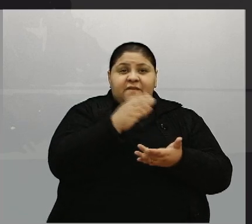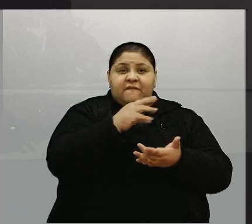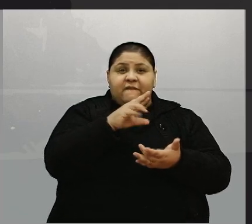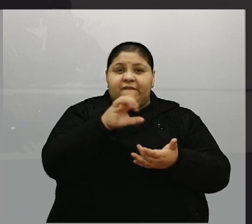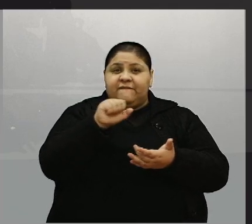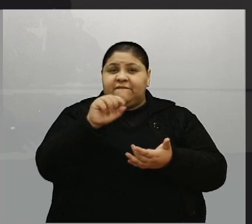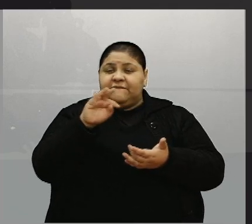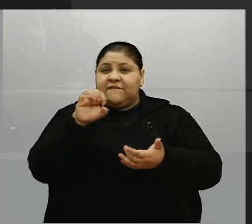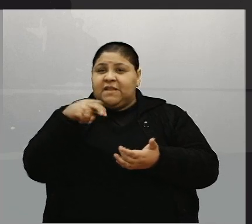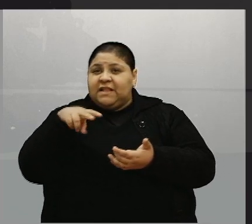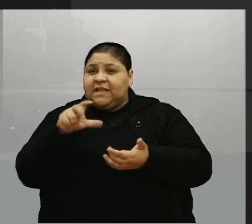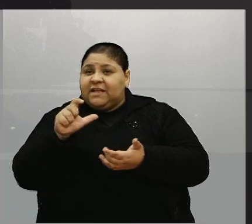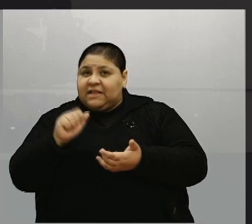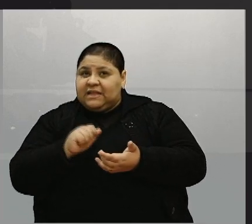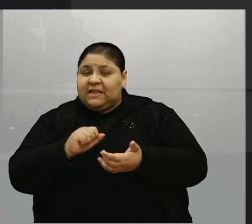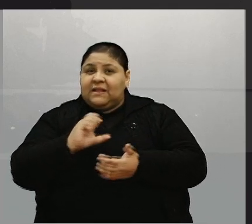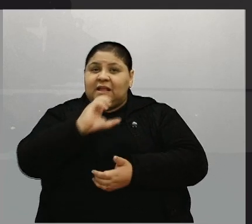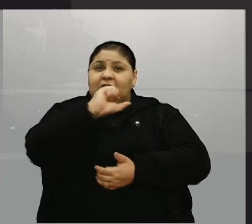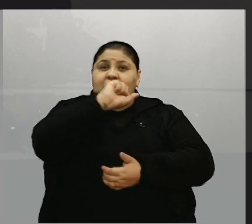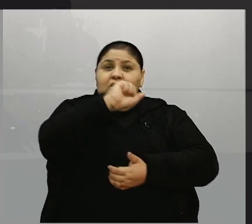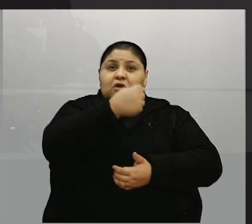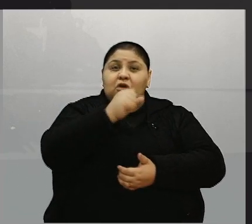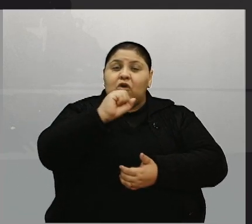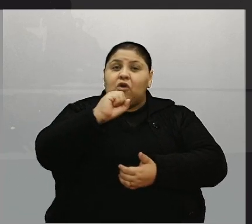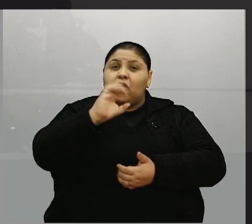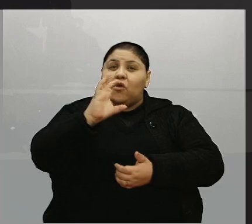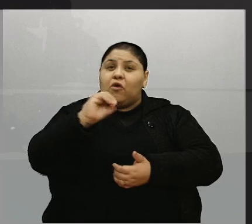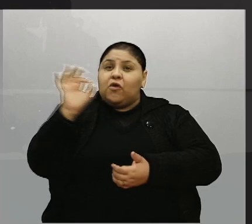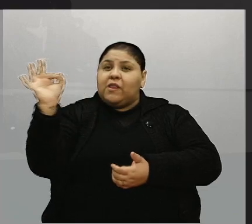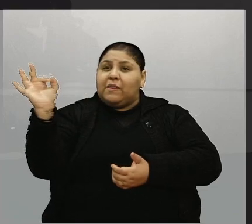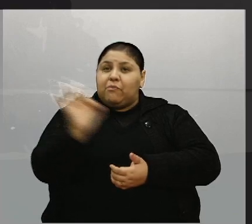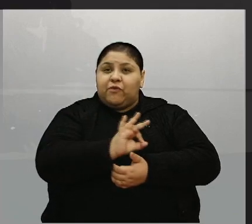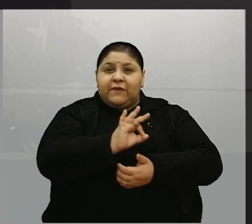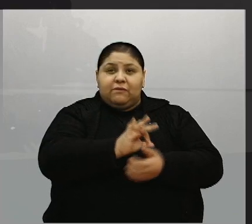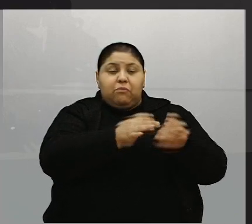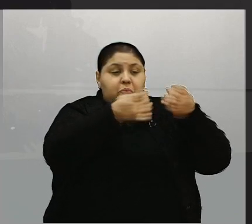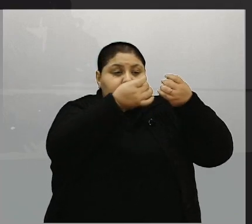Santa Lúcia do Piauí, 80% dele foi danificado.